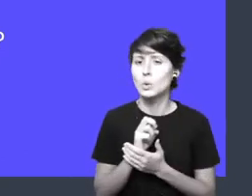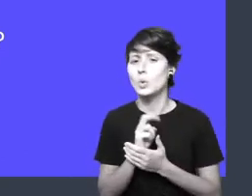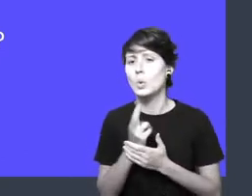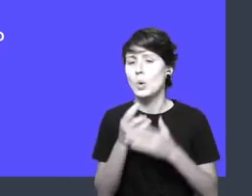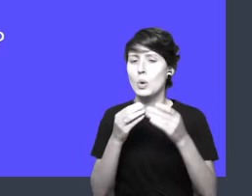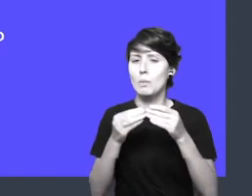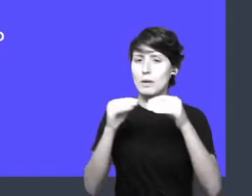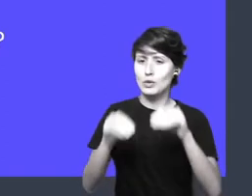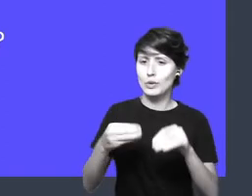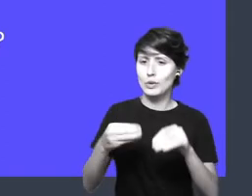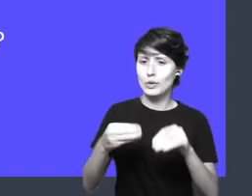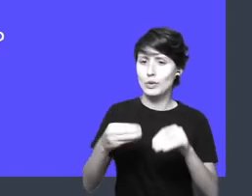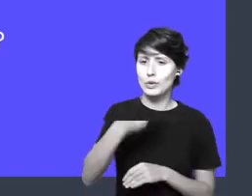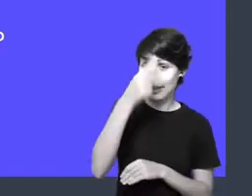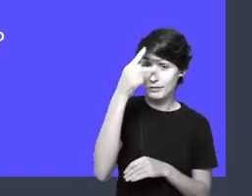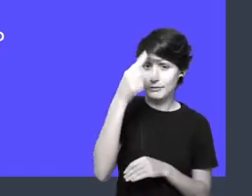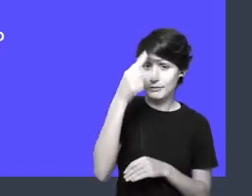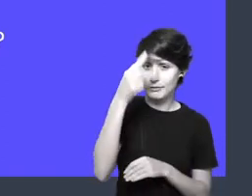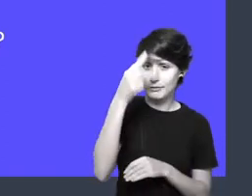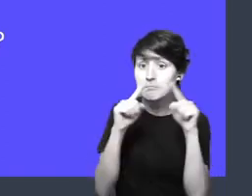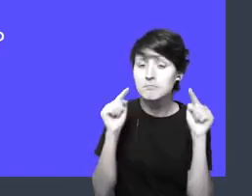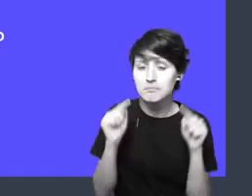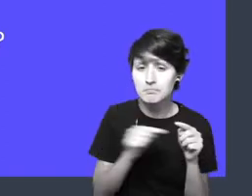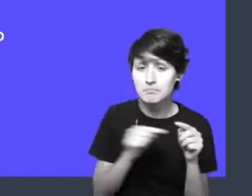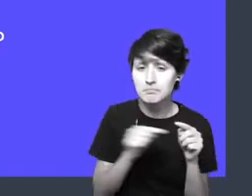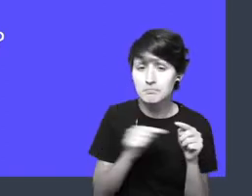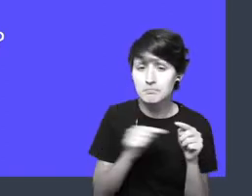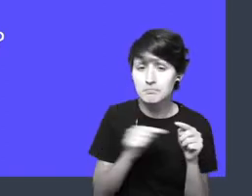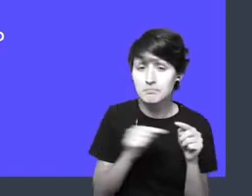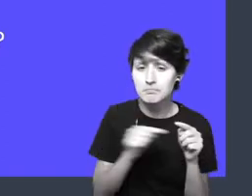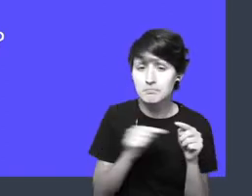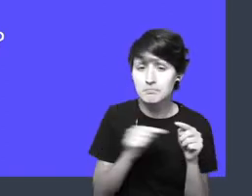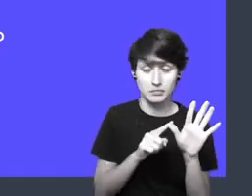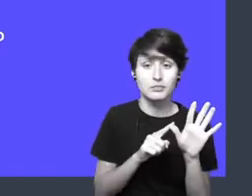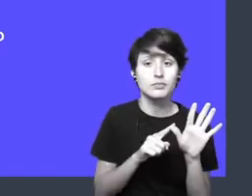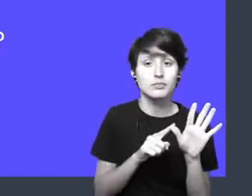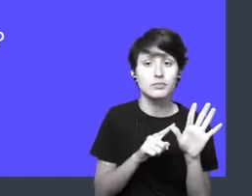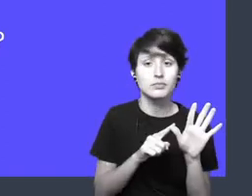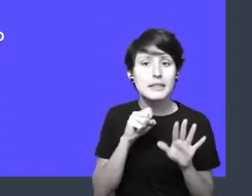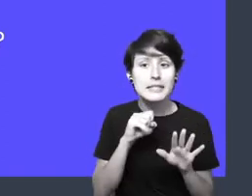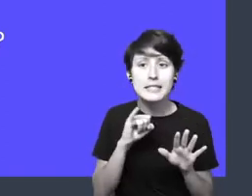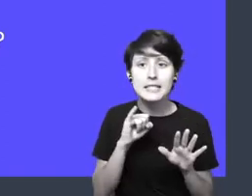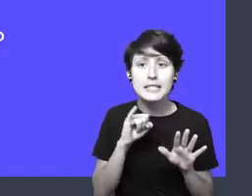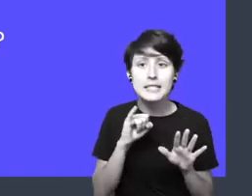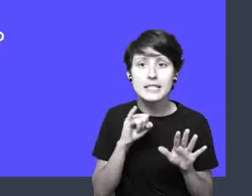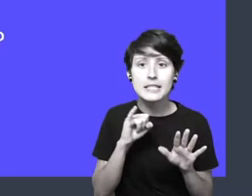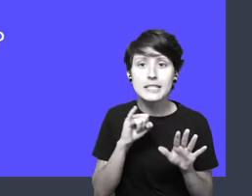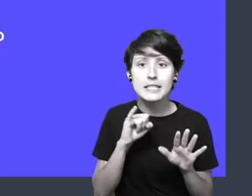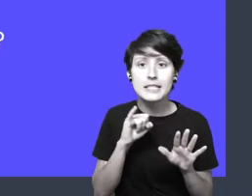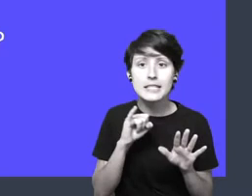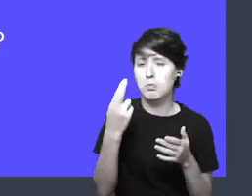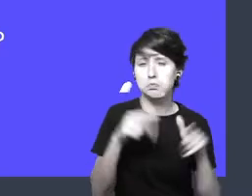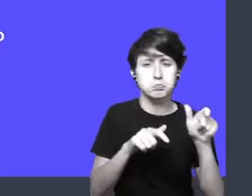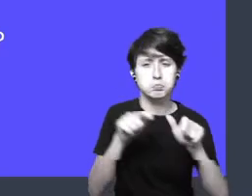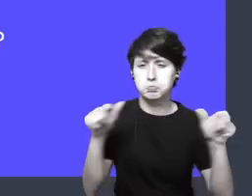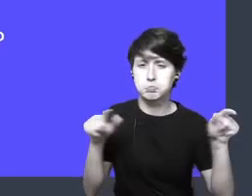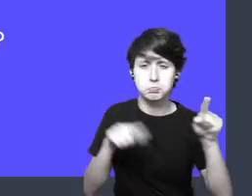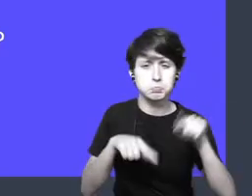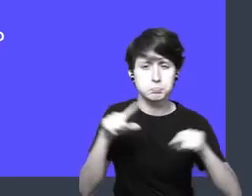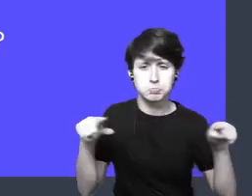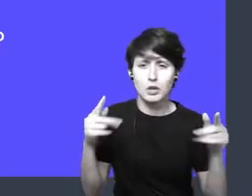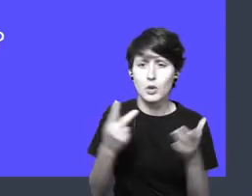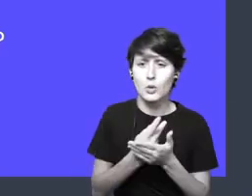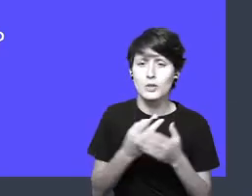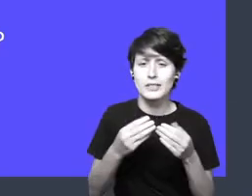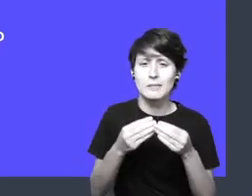das pessoas? Quinto ponto é, caso alguma pessoa ou pessoas sejam prejudicadas pelos